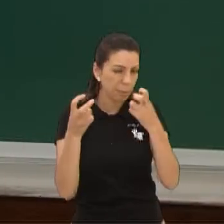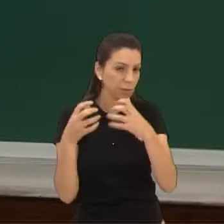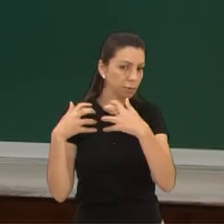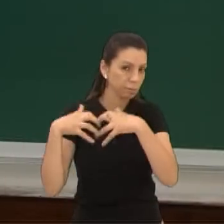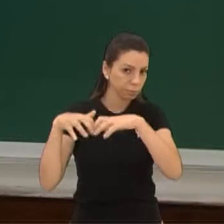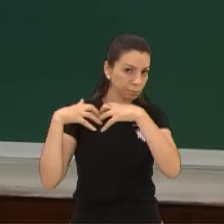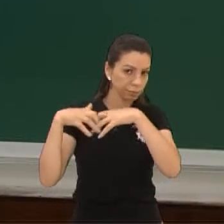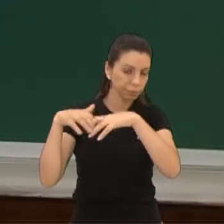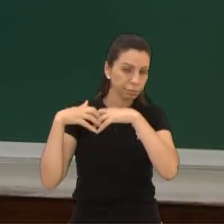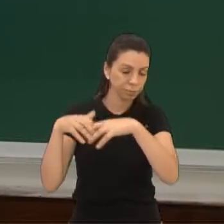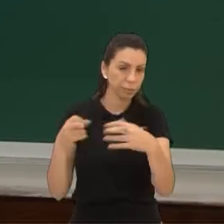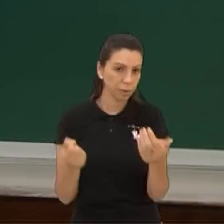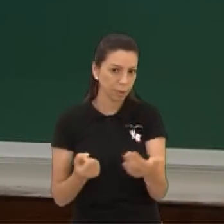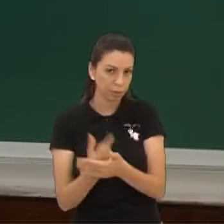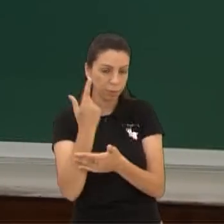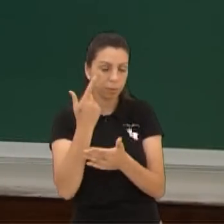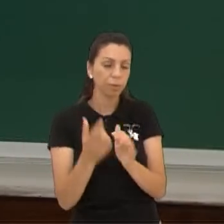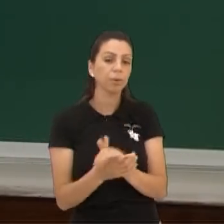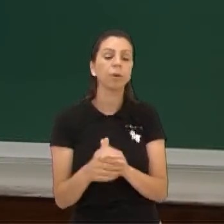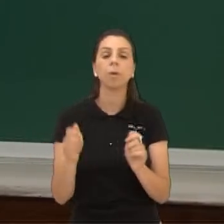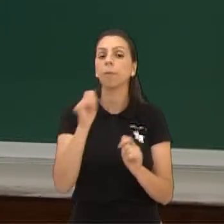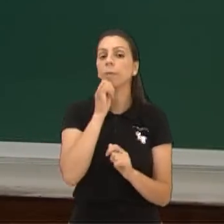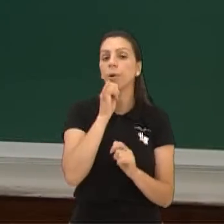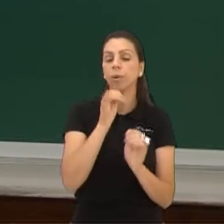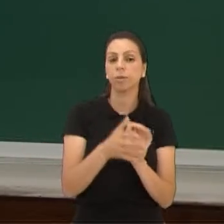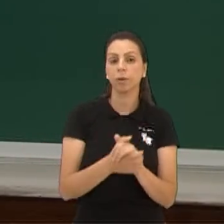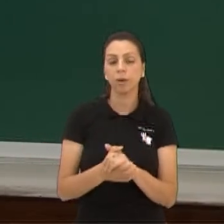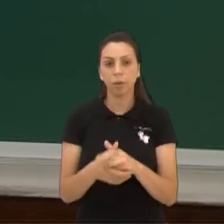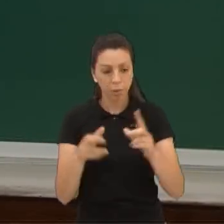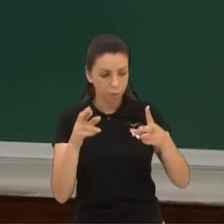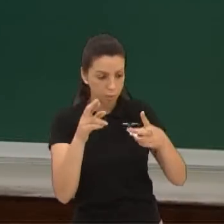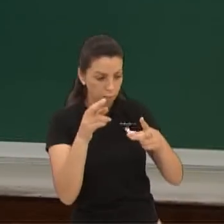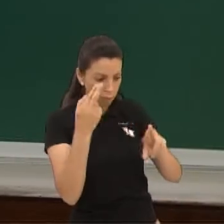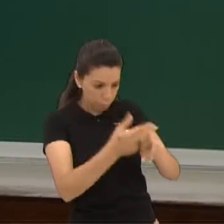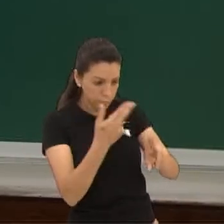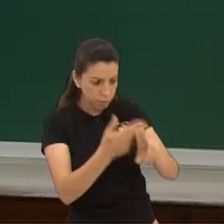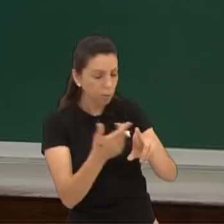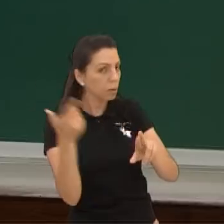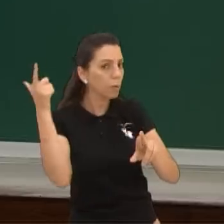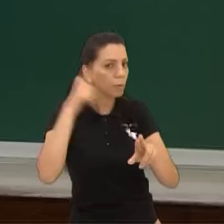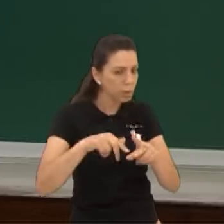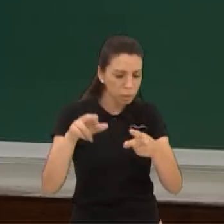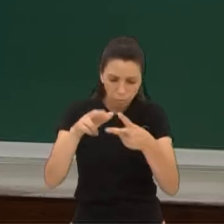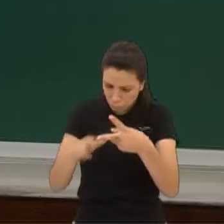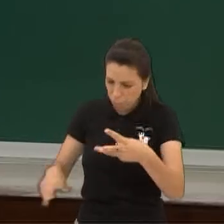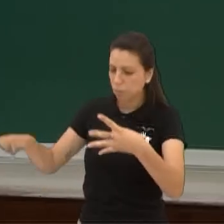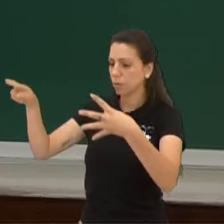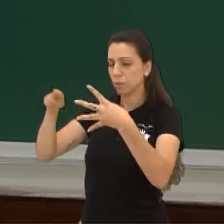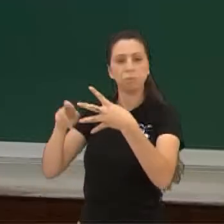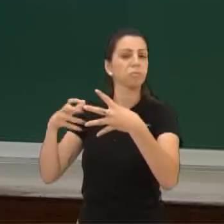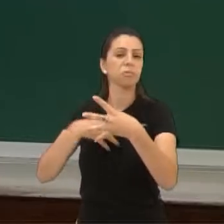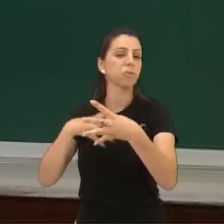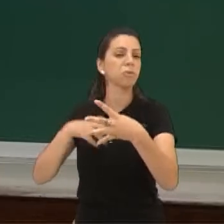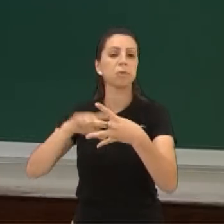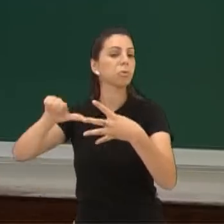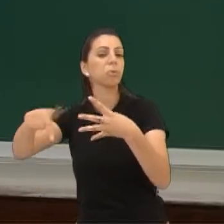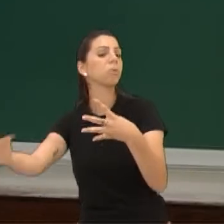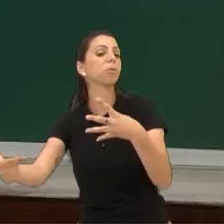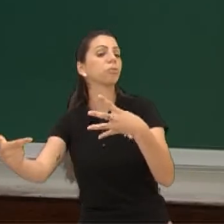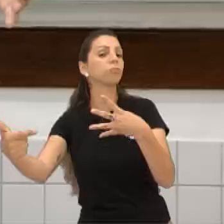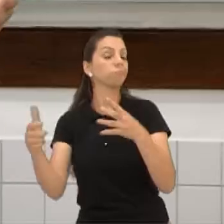refletiram naquilo que a gente compra? Se após eu utilizá-lo, eu vou conseguir reutilizá-lo de alguma outra forma?